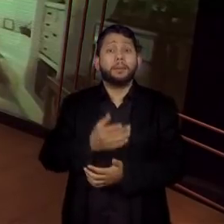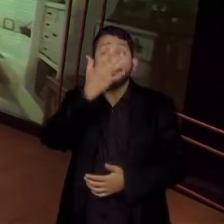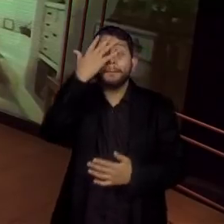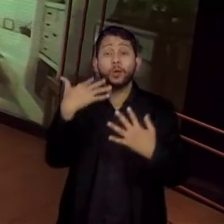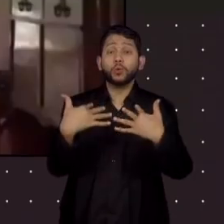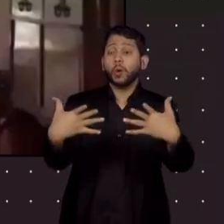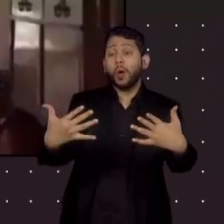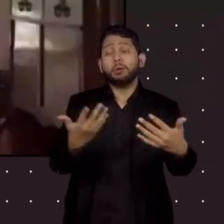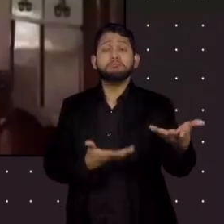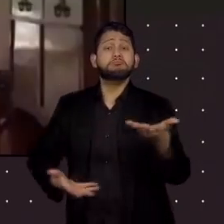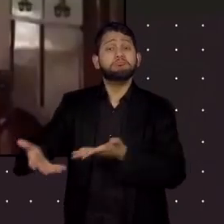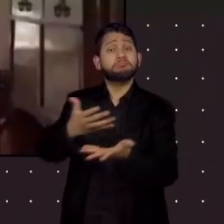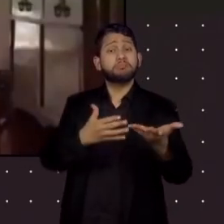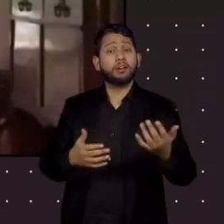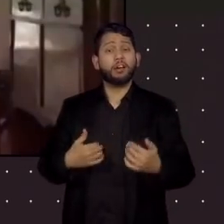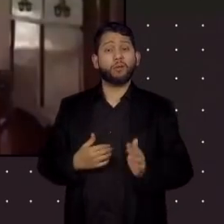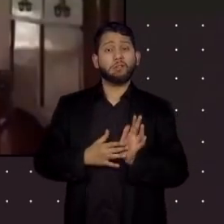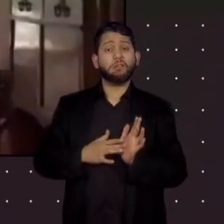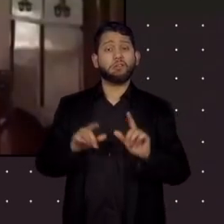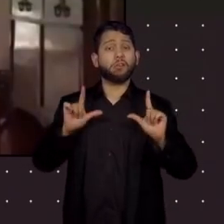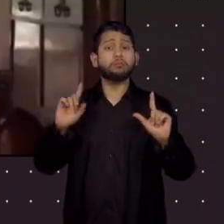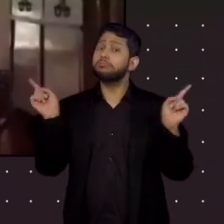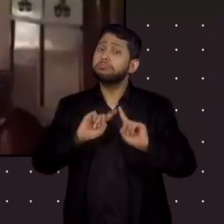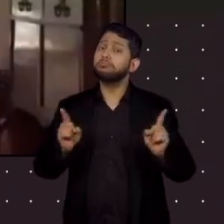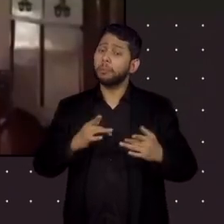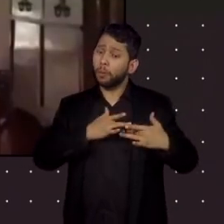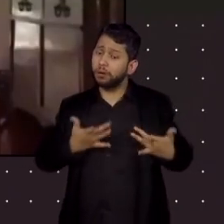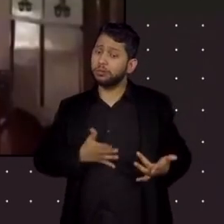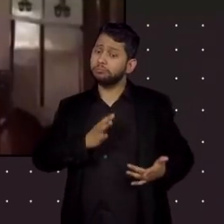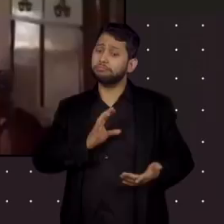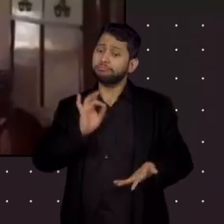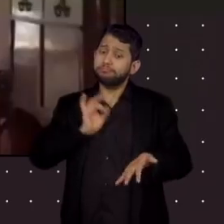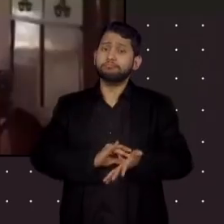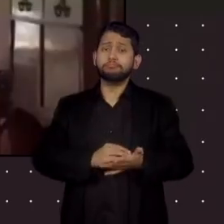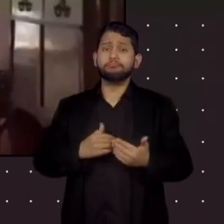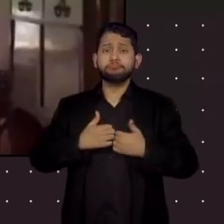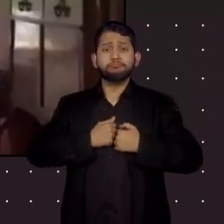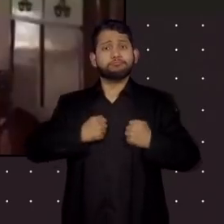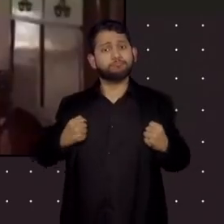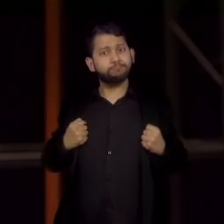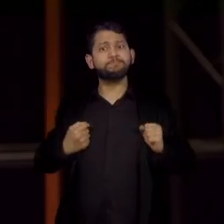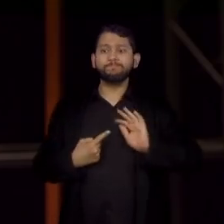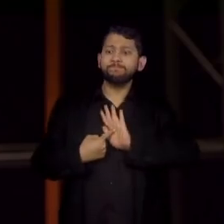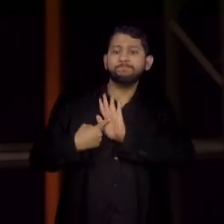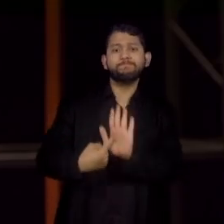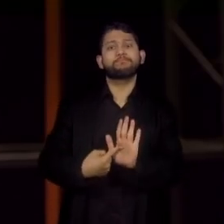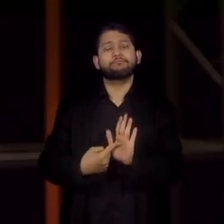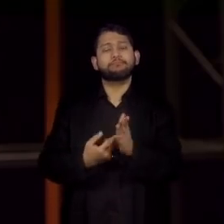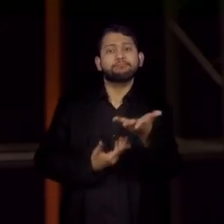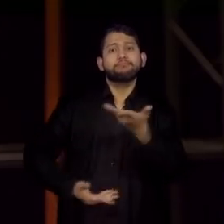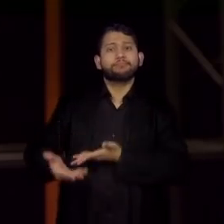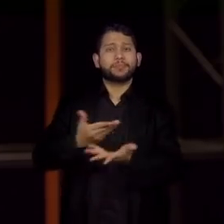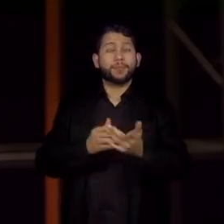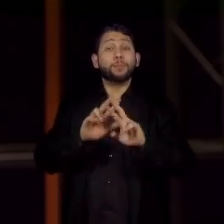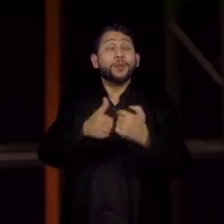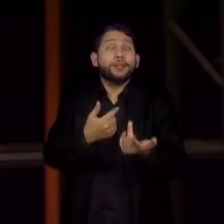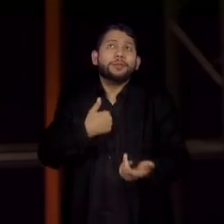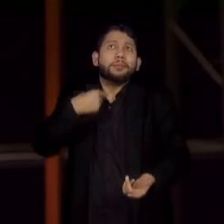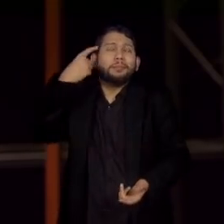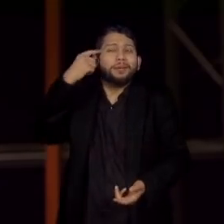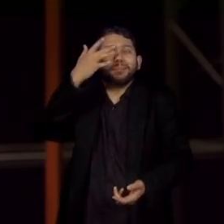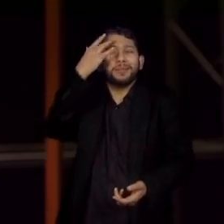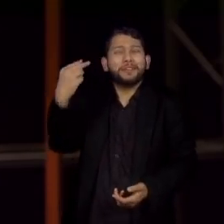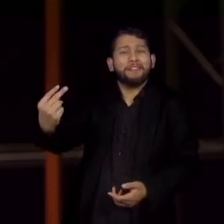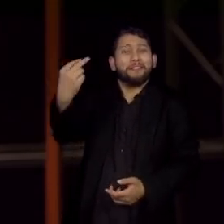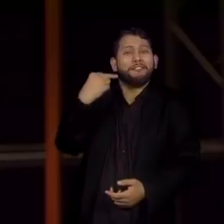uma realização de um sentimento muito de coração para coração. Eu acho que por isso que elas têm um carinho e por isso